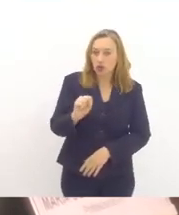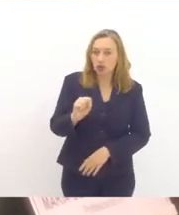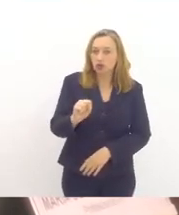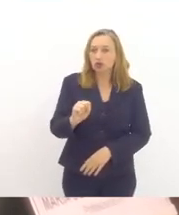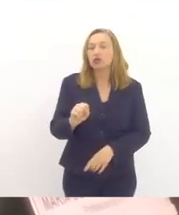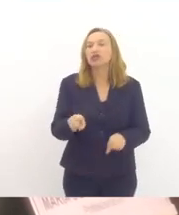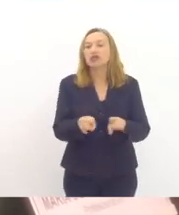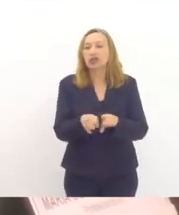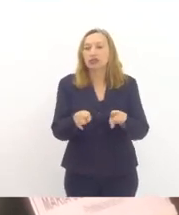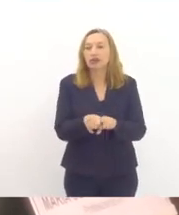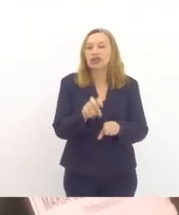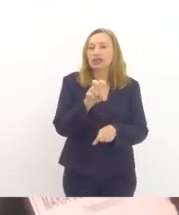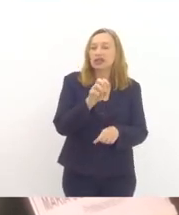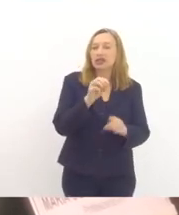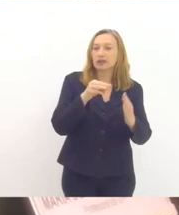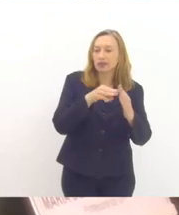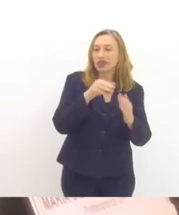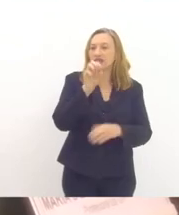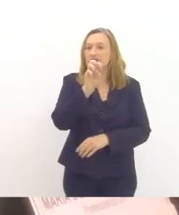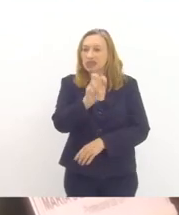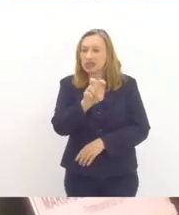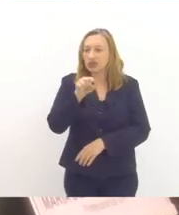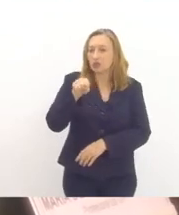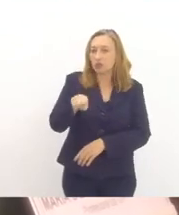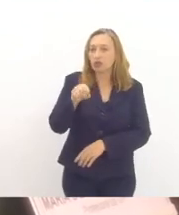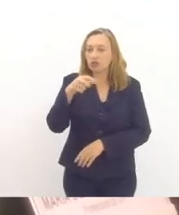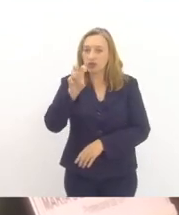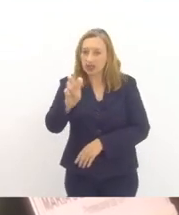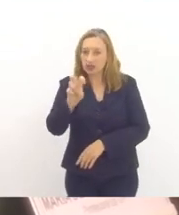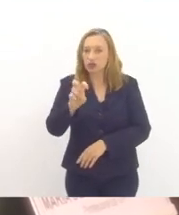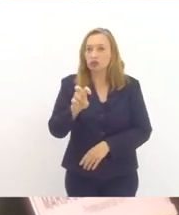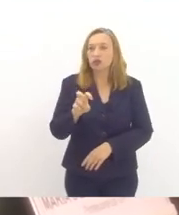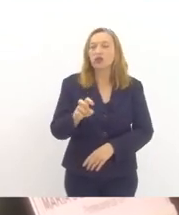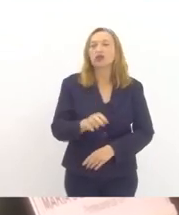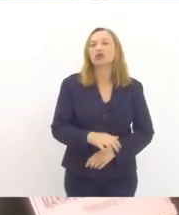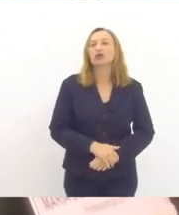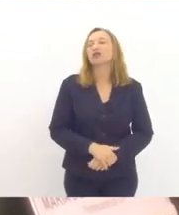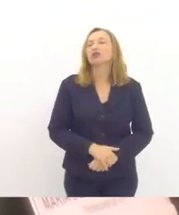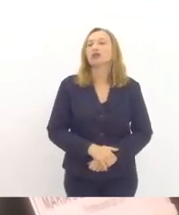na meta 5, estratégia 5.5,